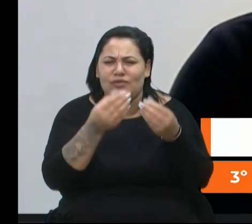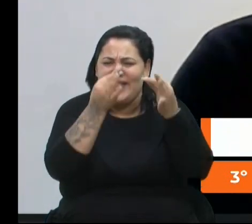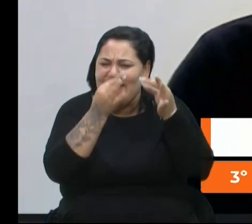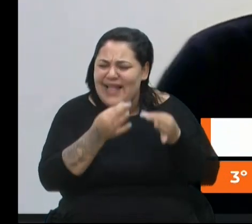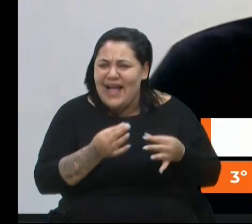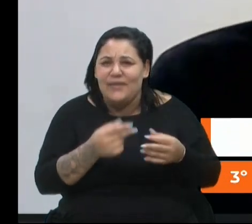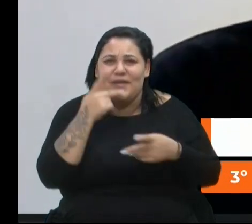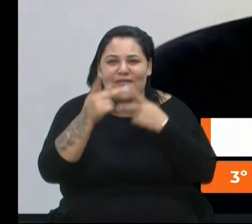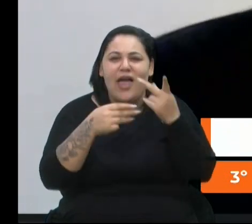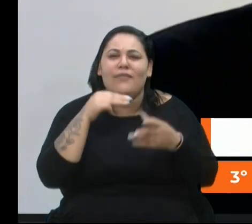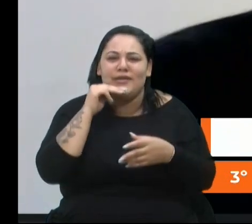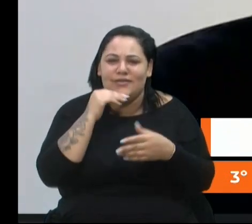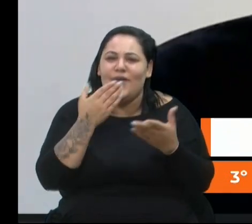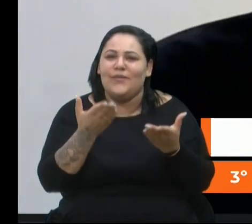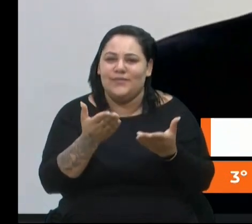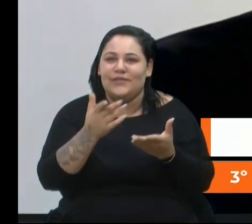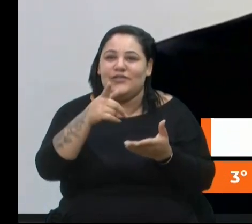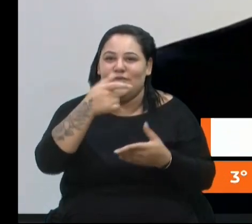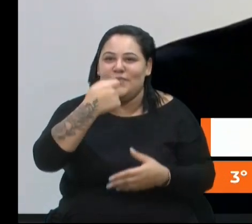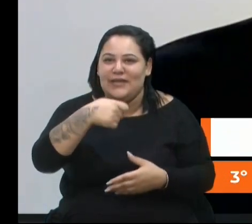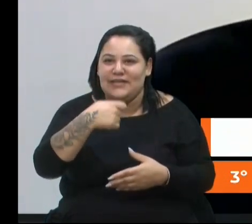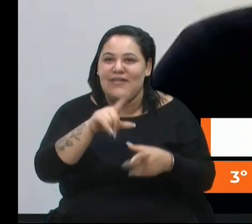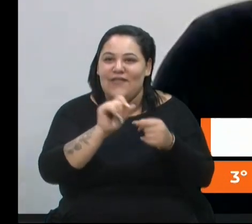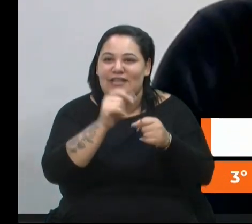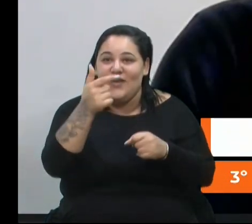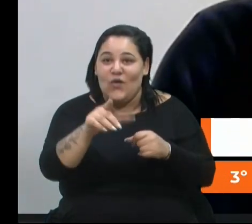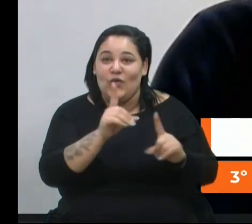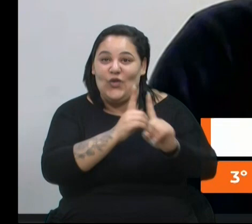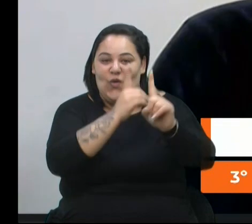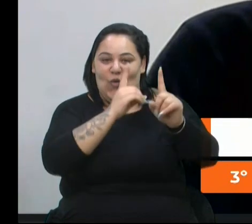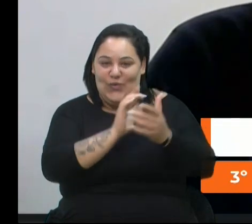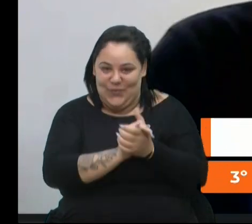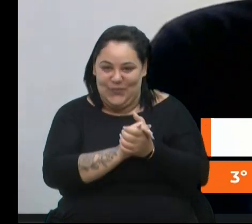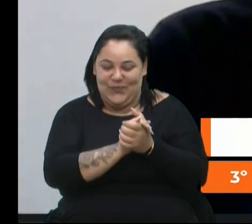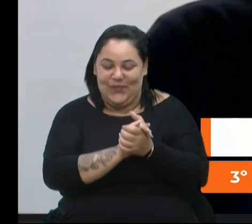falar, mas só a gente depois vai precisar de outro dia.